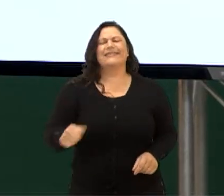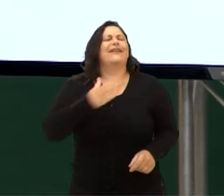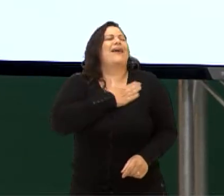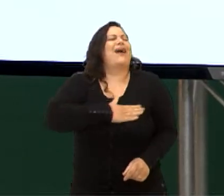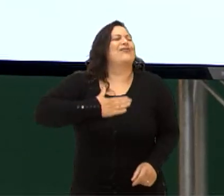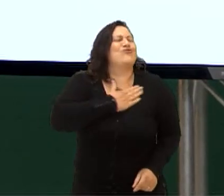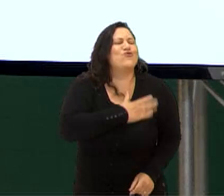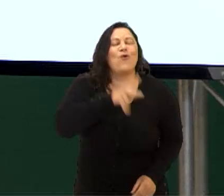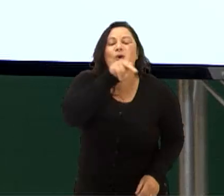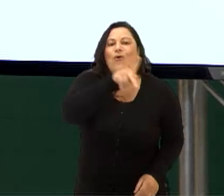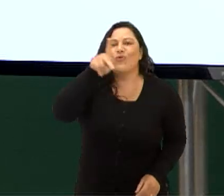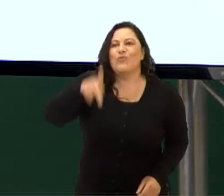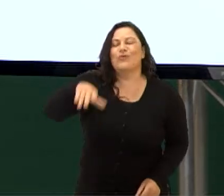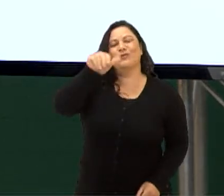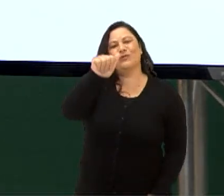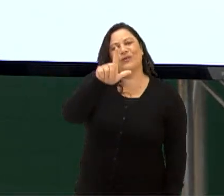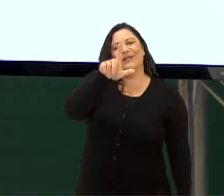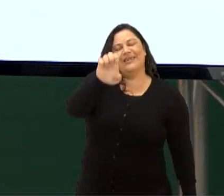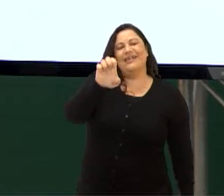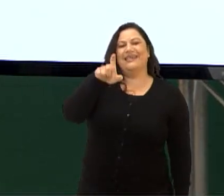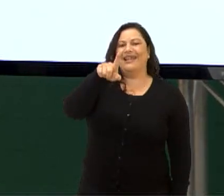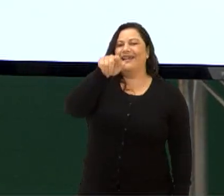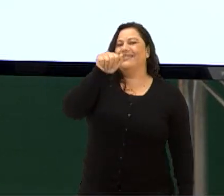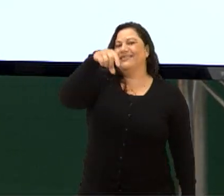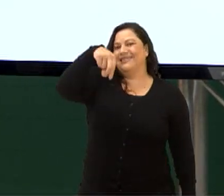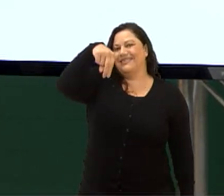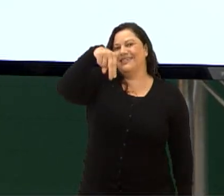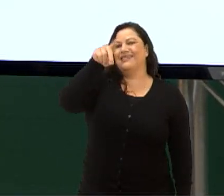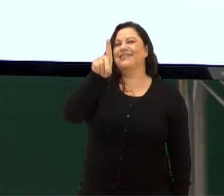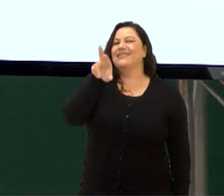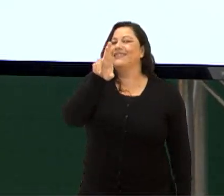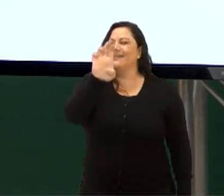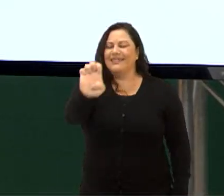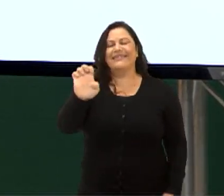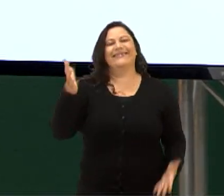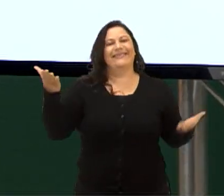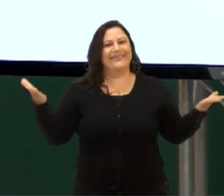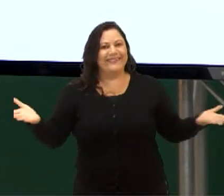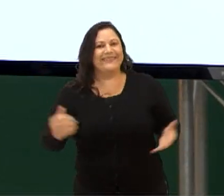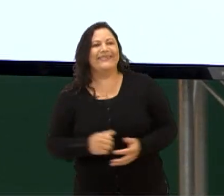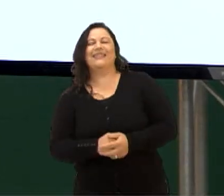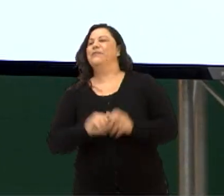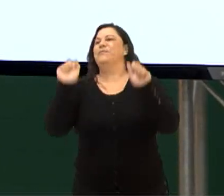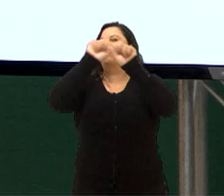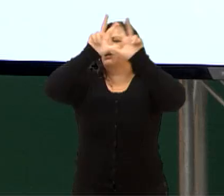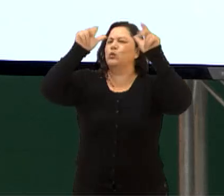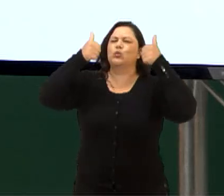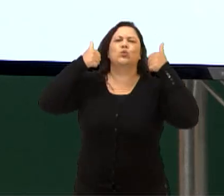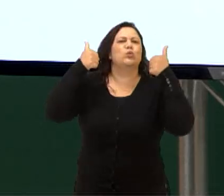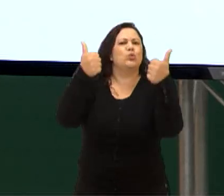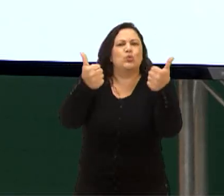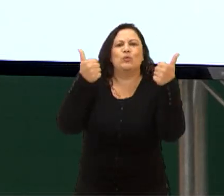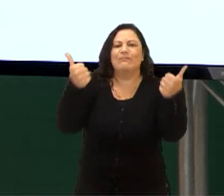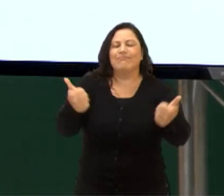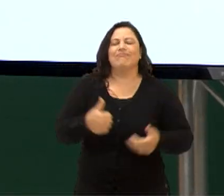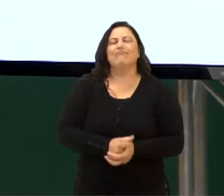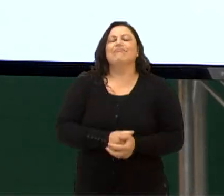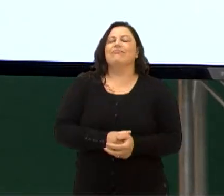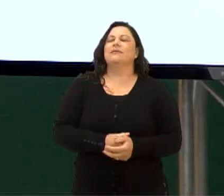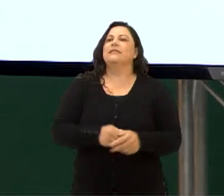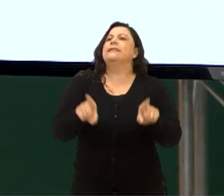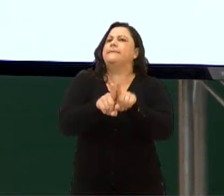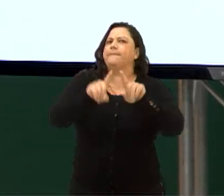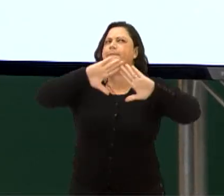professor Alexandre é show, é 10, né? O que mais que nós temos aqui? Colégio Estadual de Educação